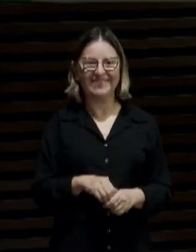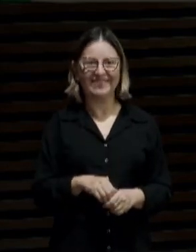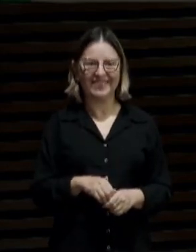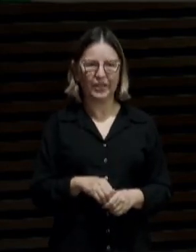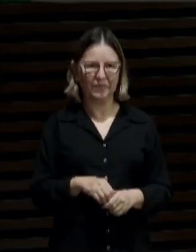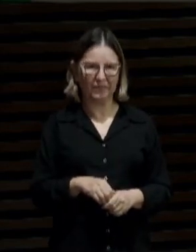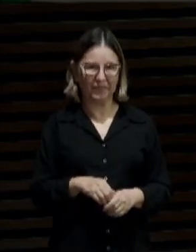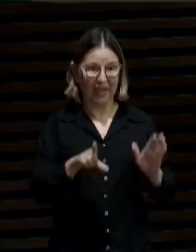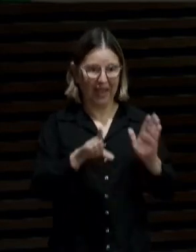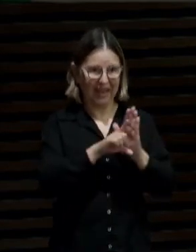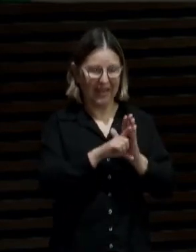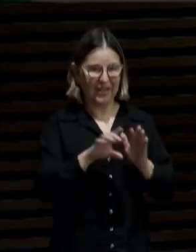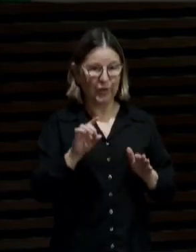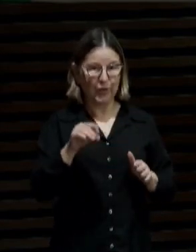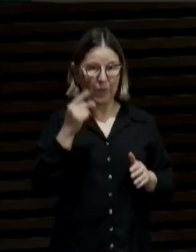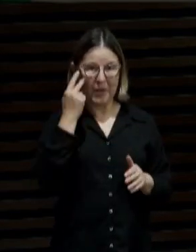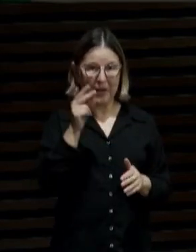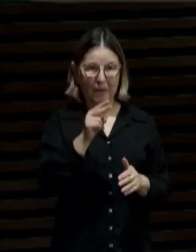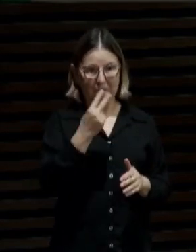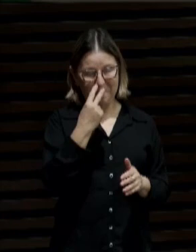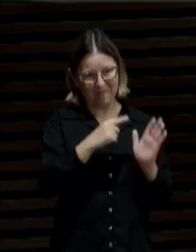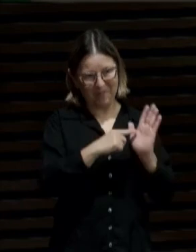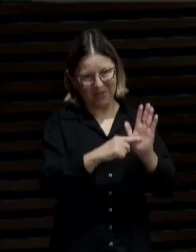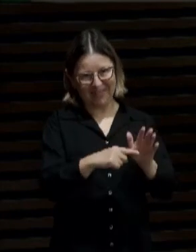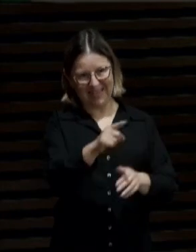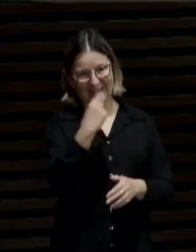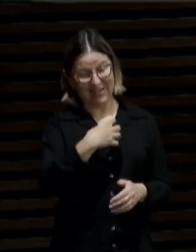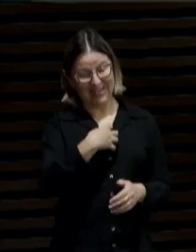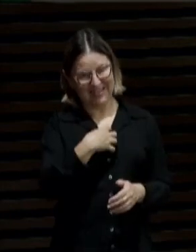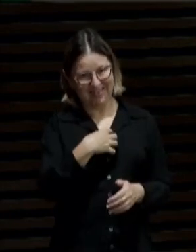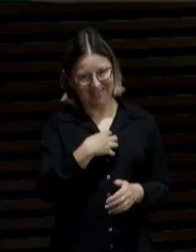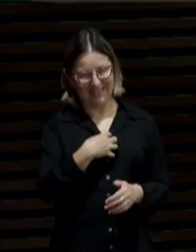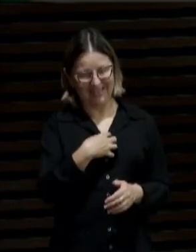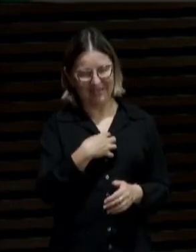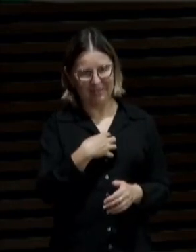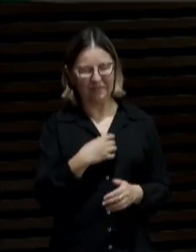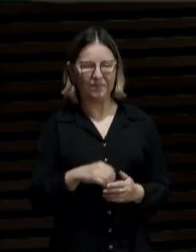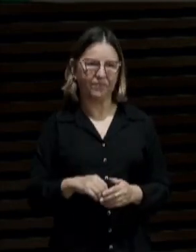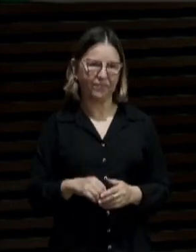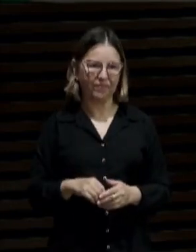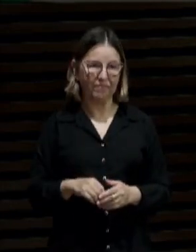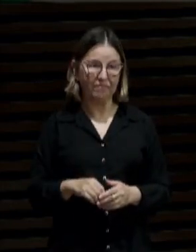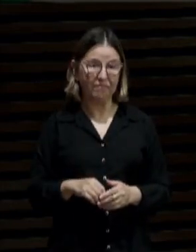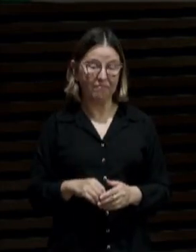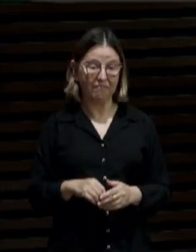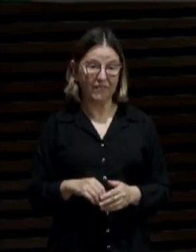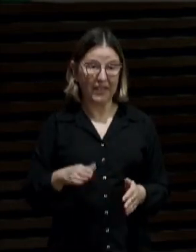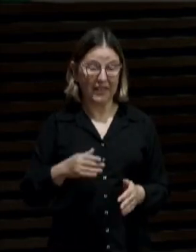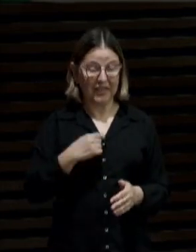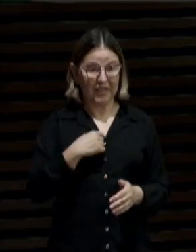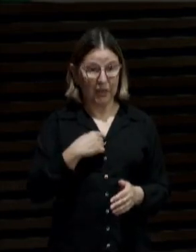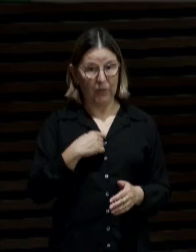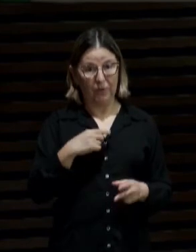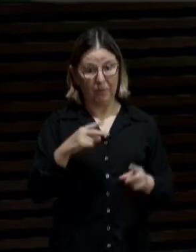mostrar quem a gente é, como a gente falou no começo. A gente vai ver quem a gente é. E vai ver a necessidade que eu tenho de um Salvador. Eu vou ver que eu não consigo, do jeito que